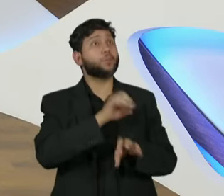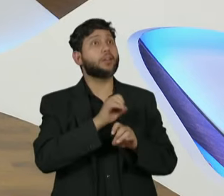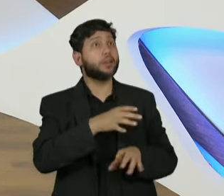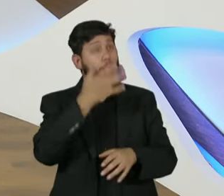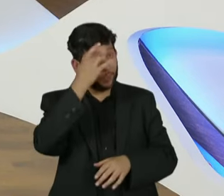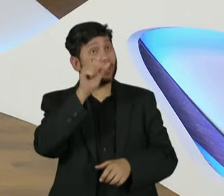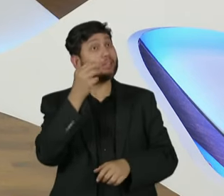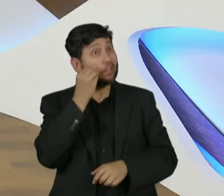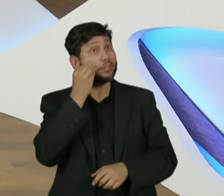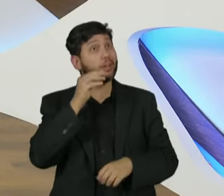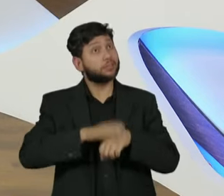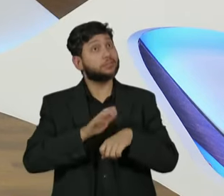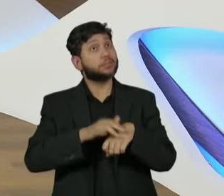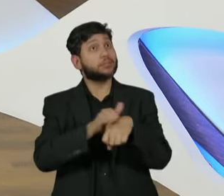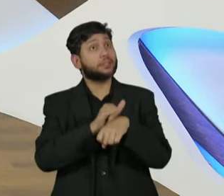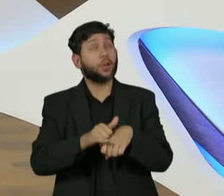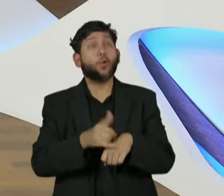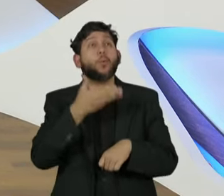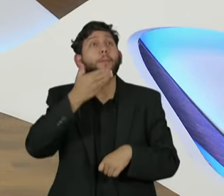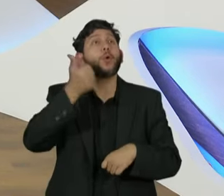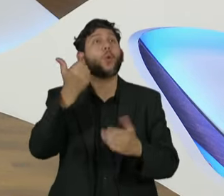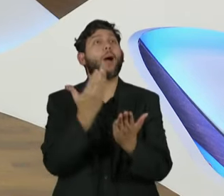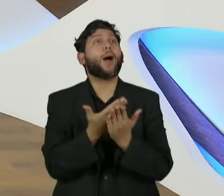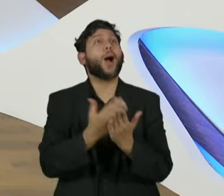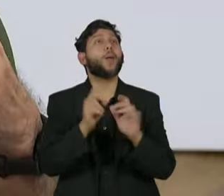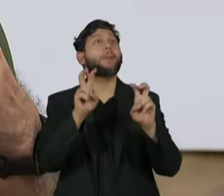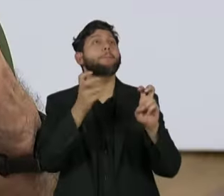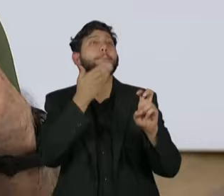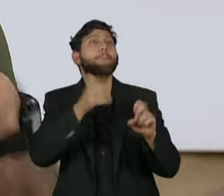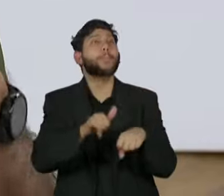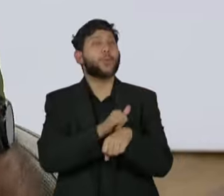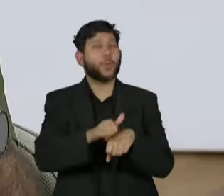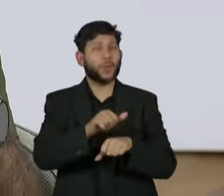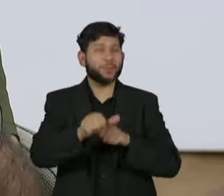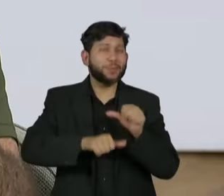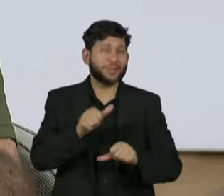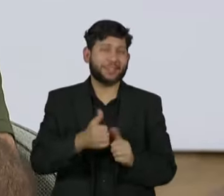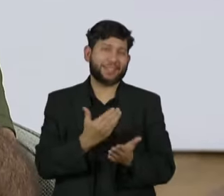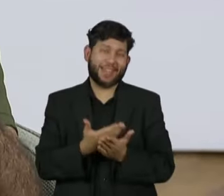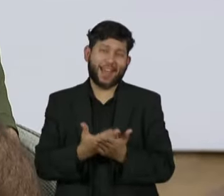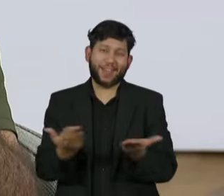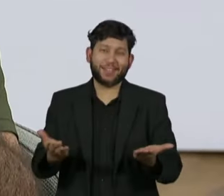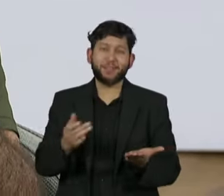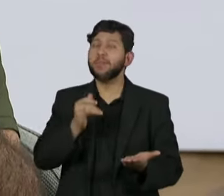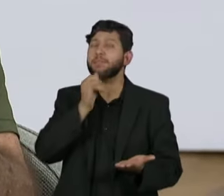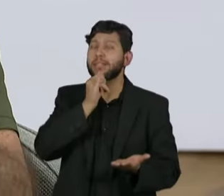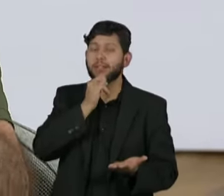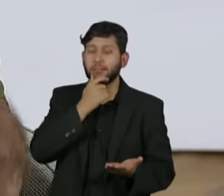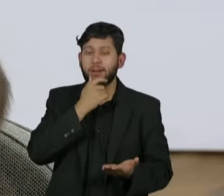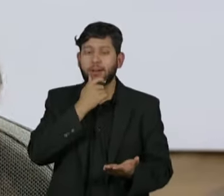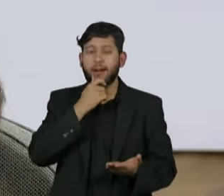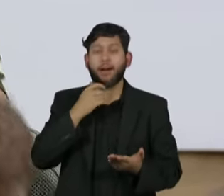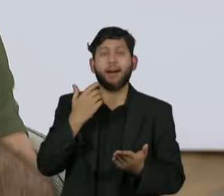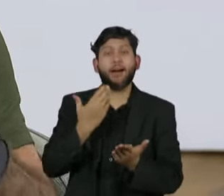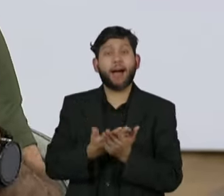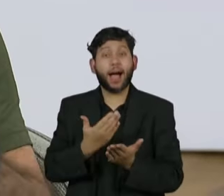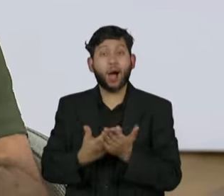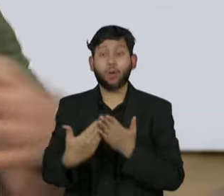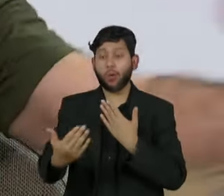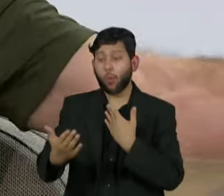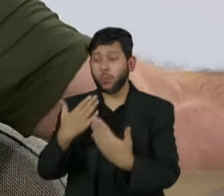como é que eu melhoro aspas a aula transformando a aula transformando aula num conjunto de exercícios